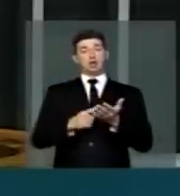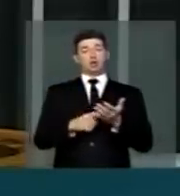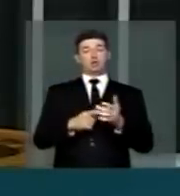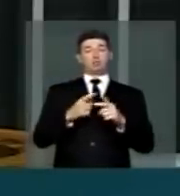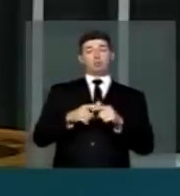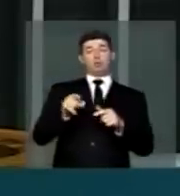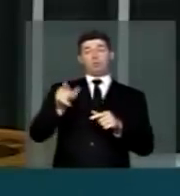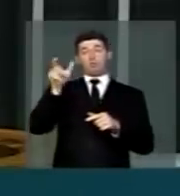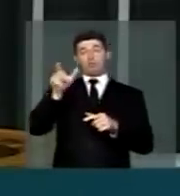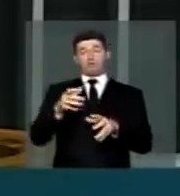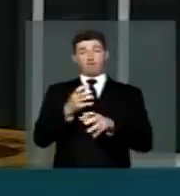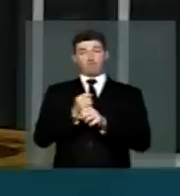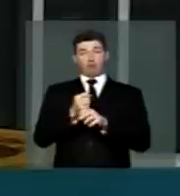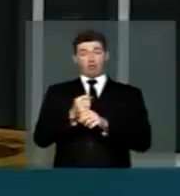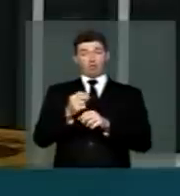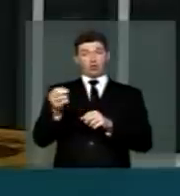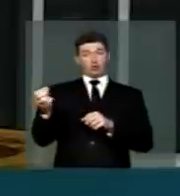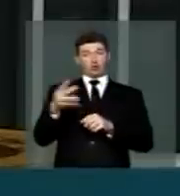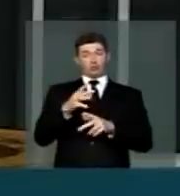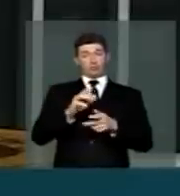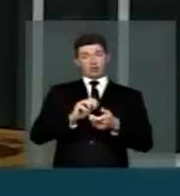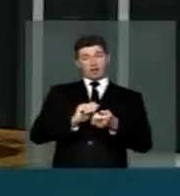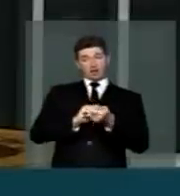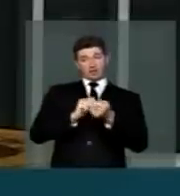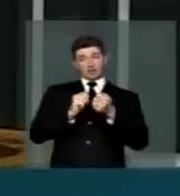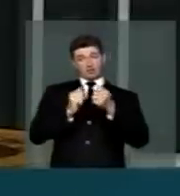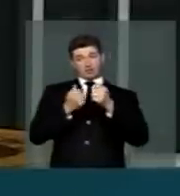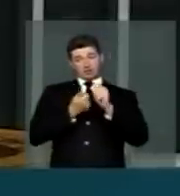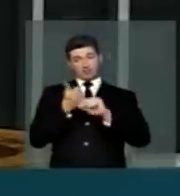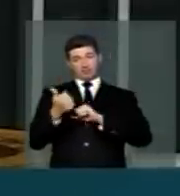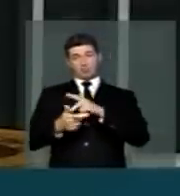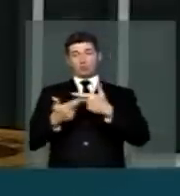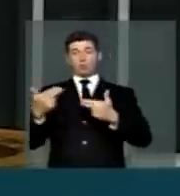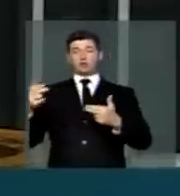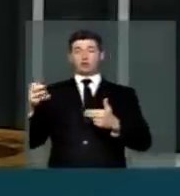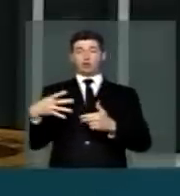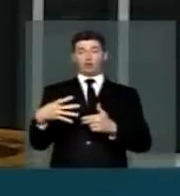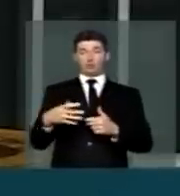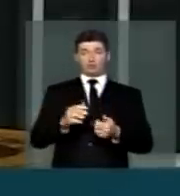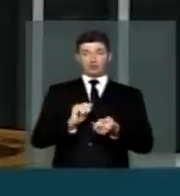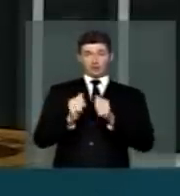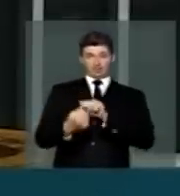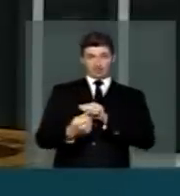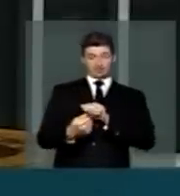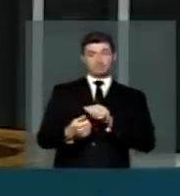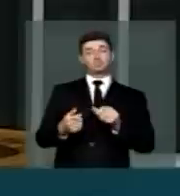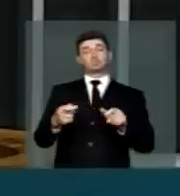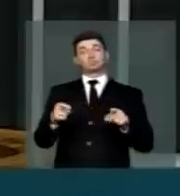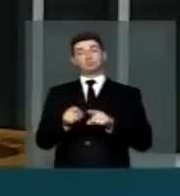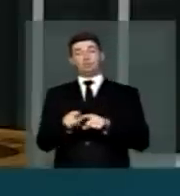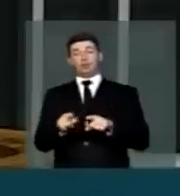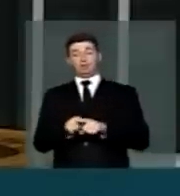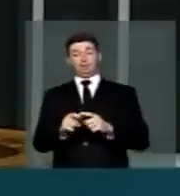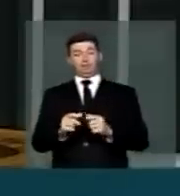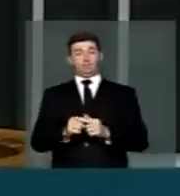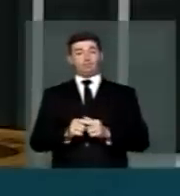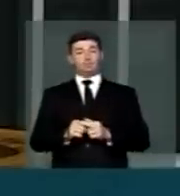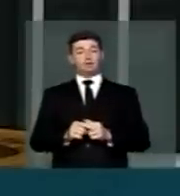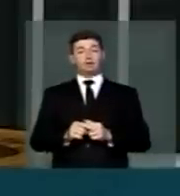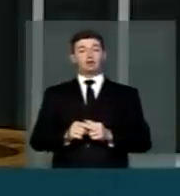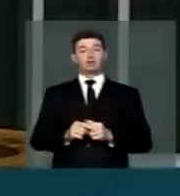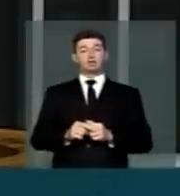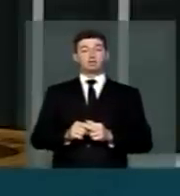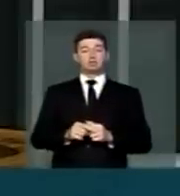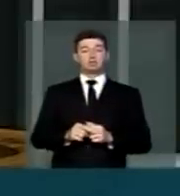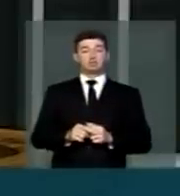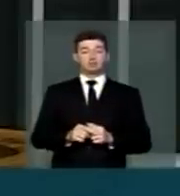fórmula fosse utilizada de transição e o benefício integral com base na média salarial. Os